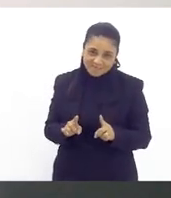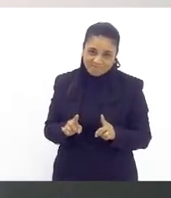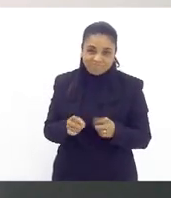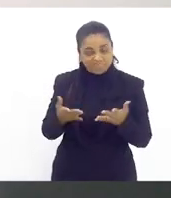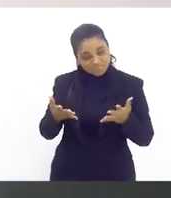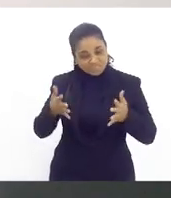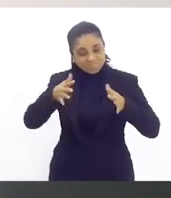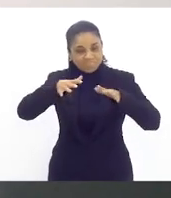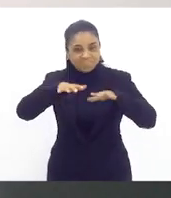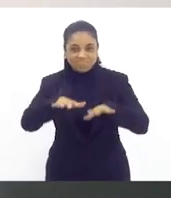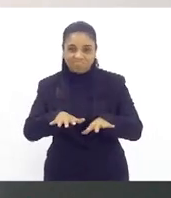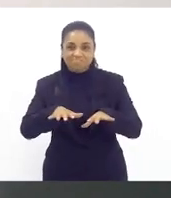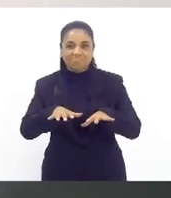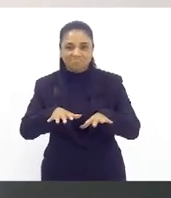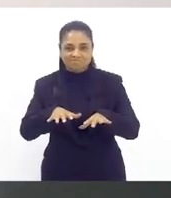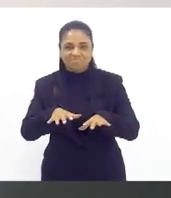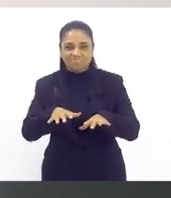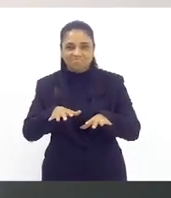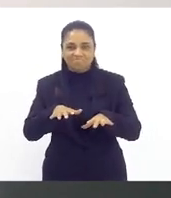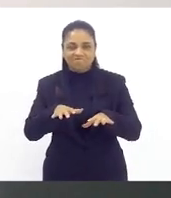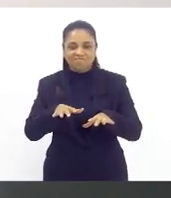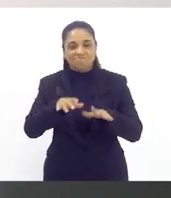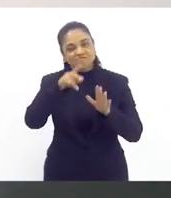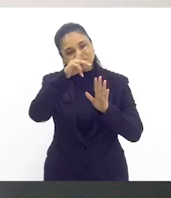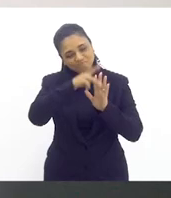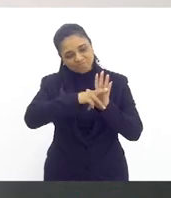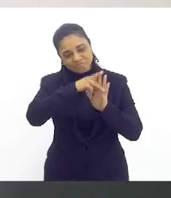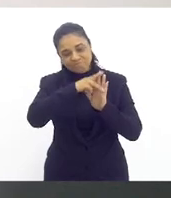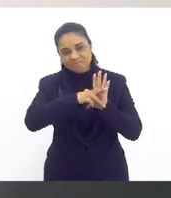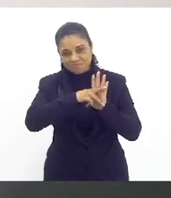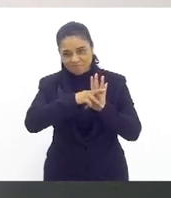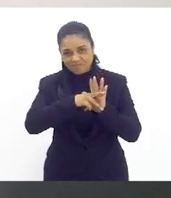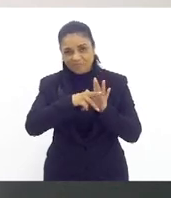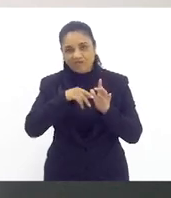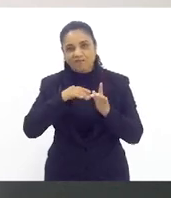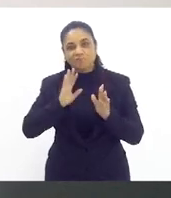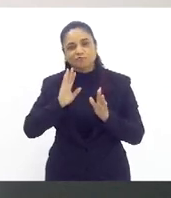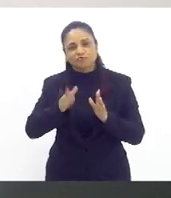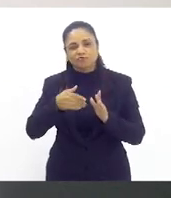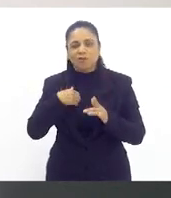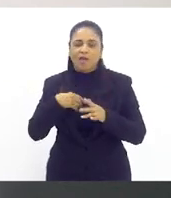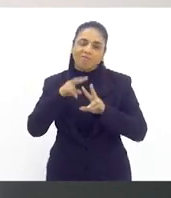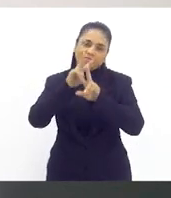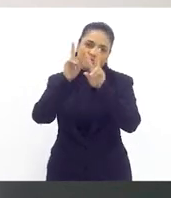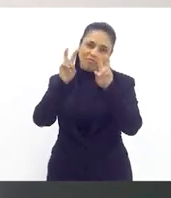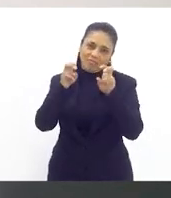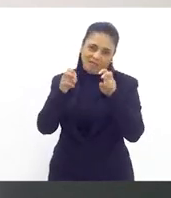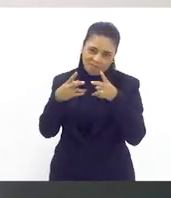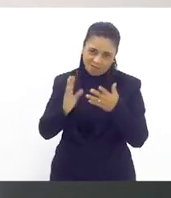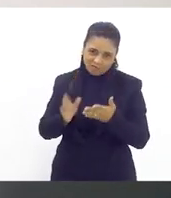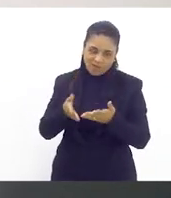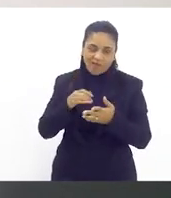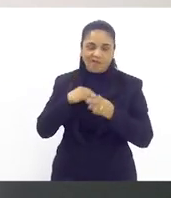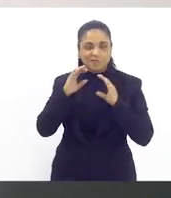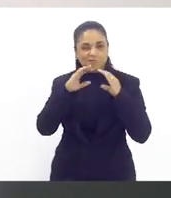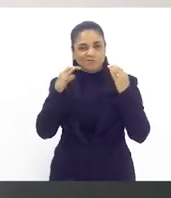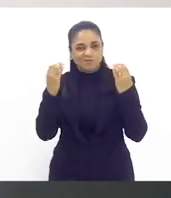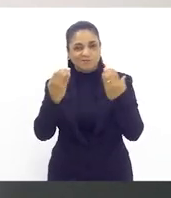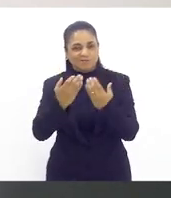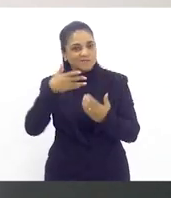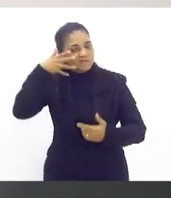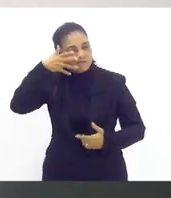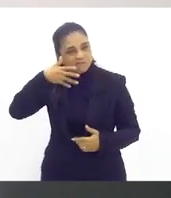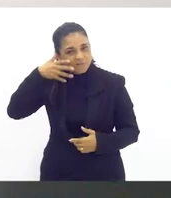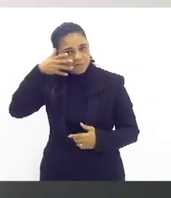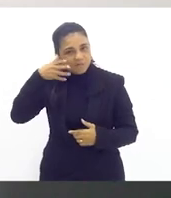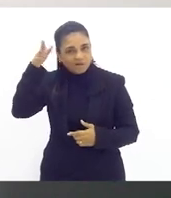inclusivas dentro dessas Produções é isso então a gente já lidou com essa temática no seminário lá